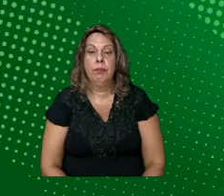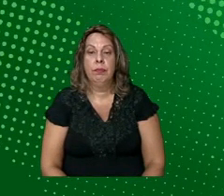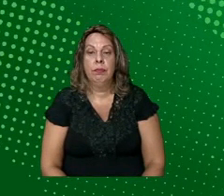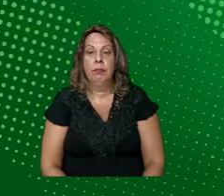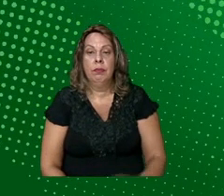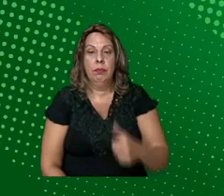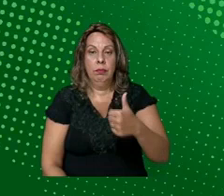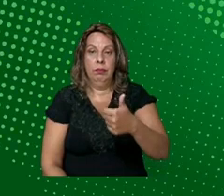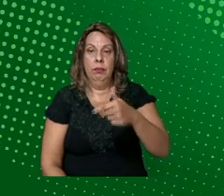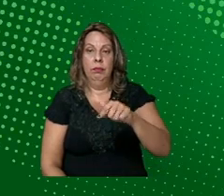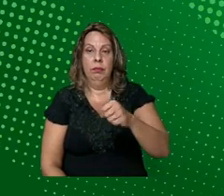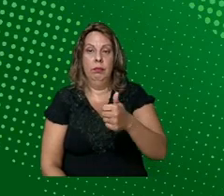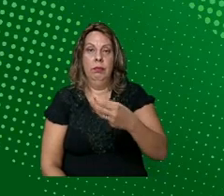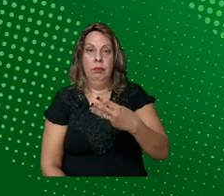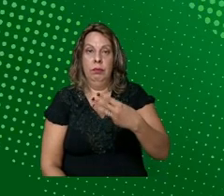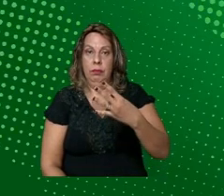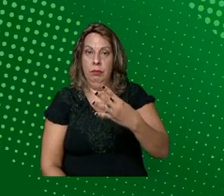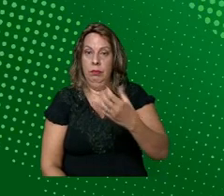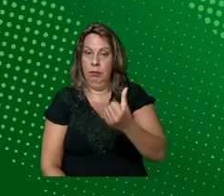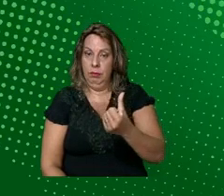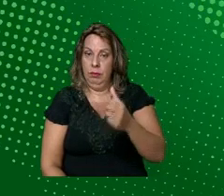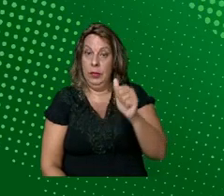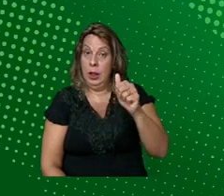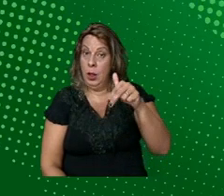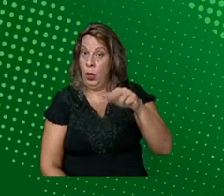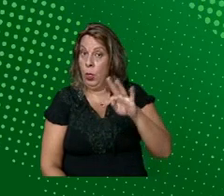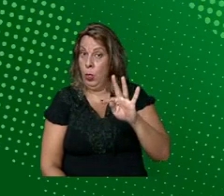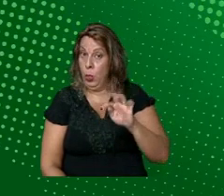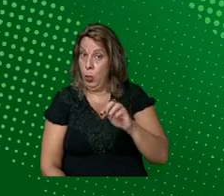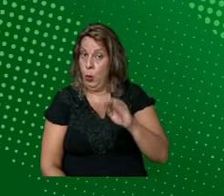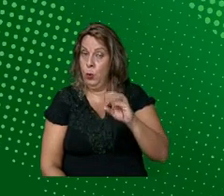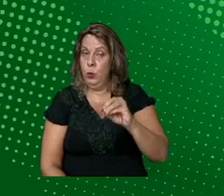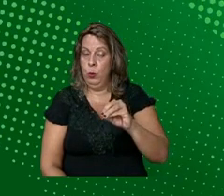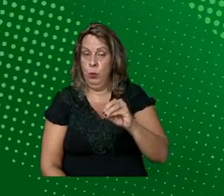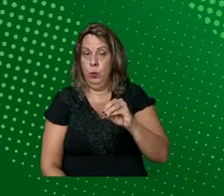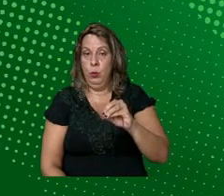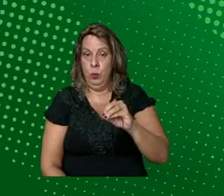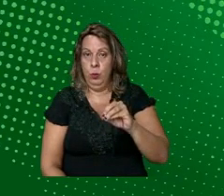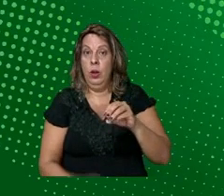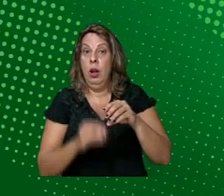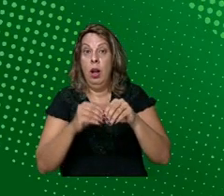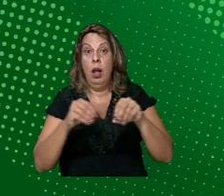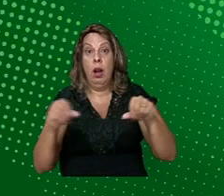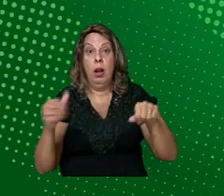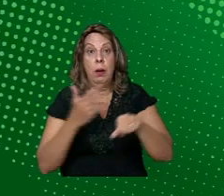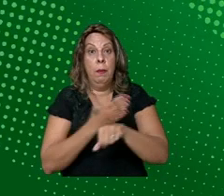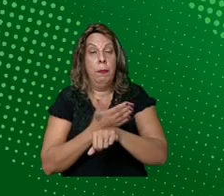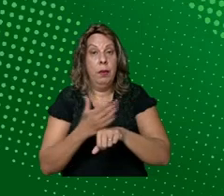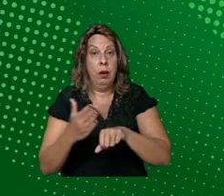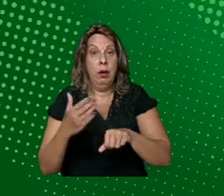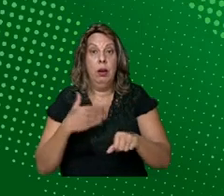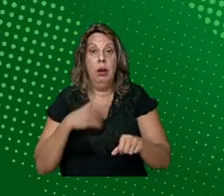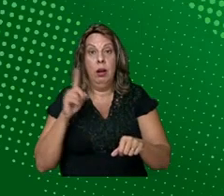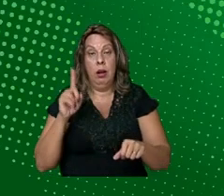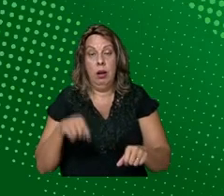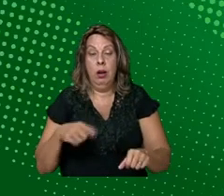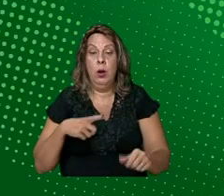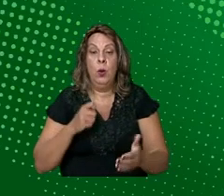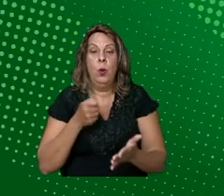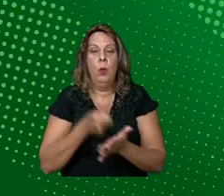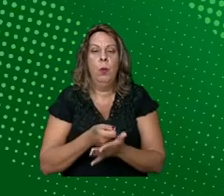que tem o título 171346, Antônio Batista dos Santos. É de Areia Branca, adquiriu no ponto da